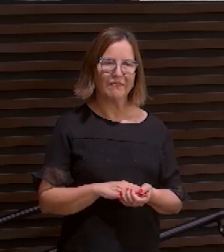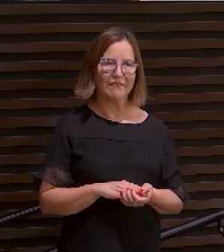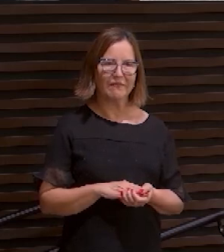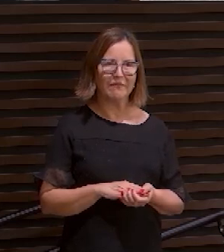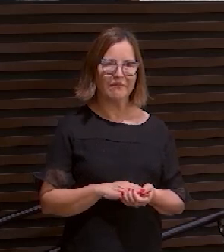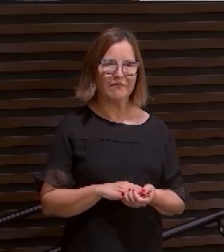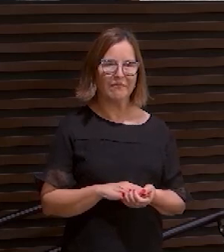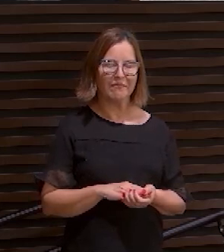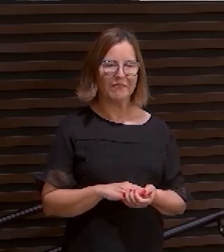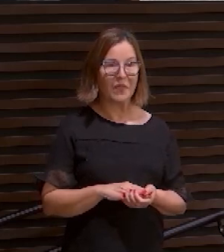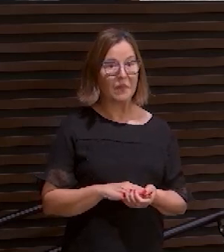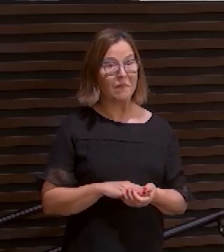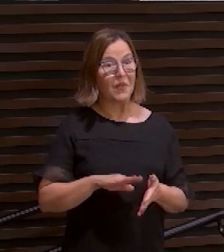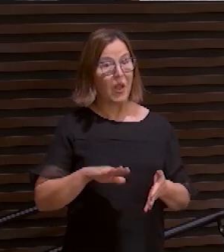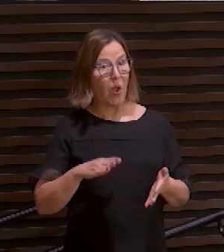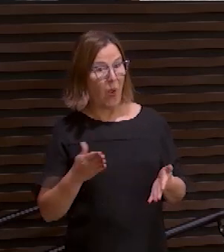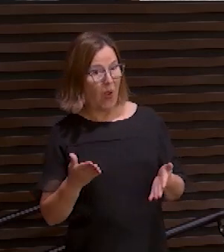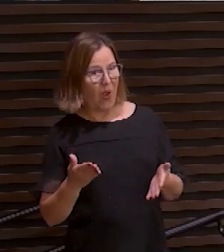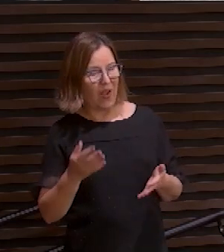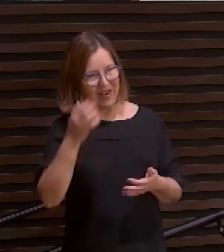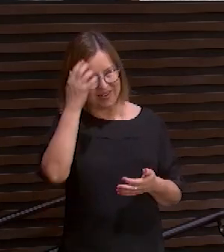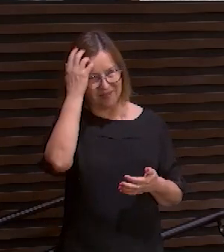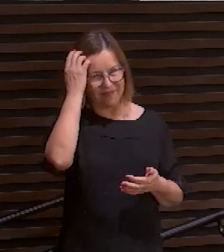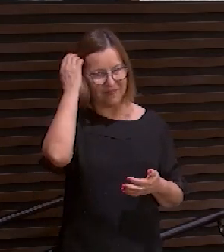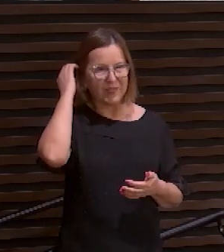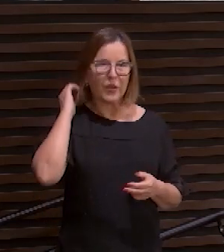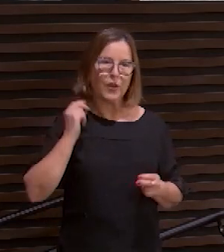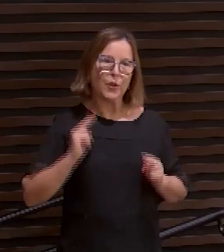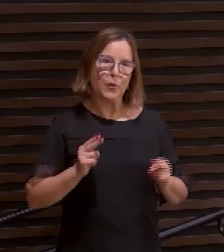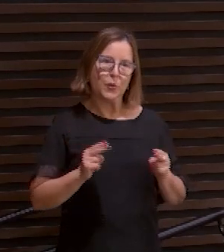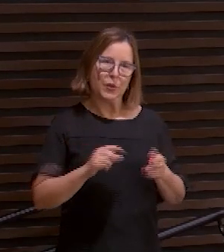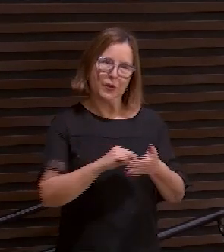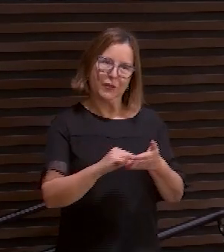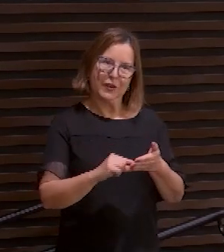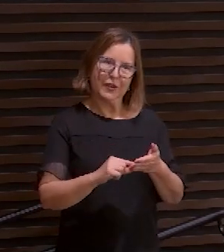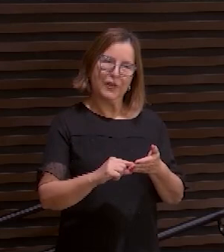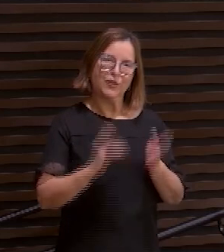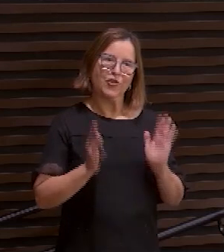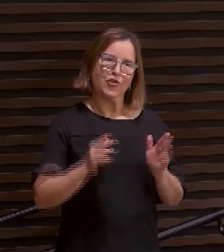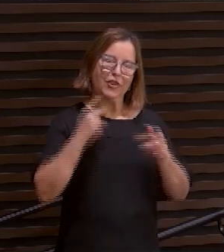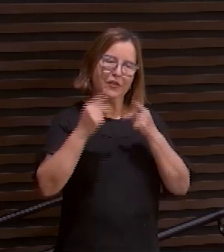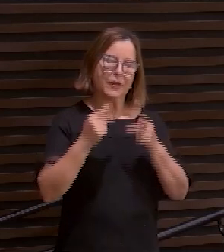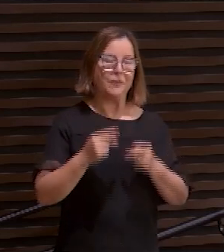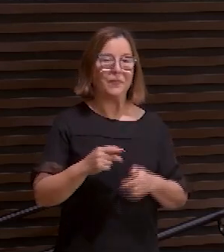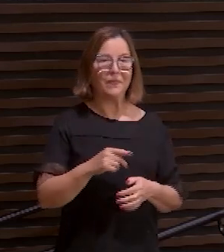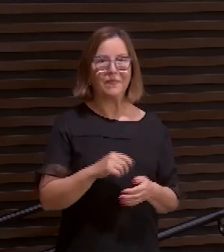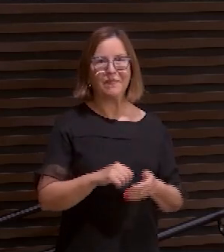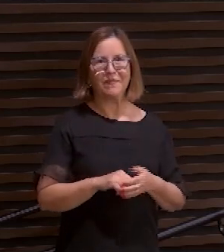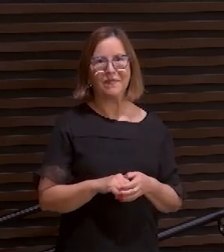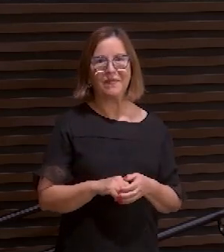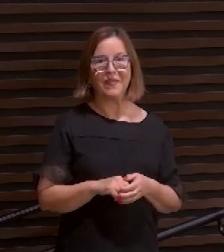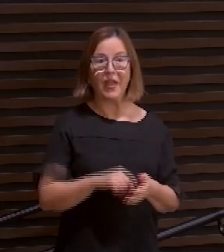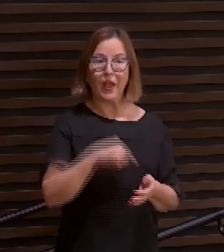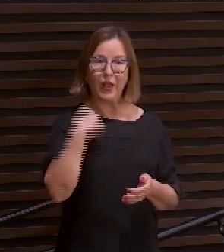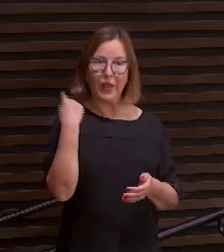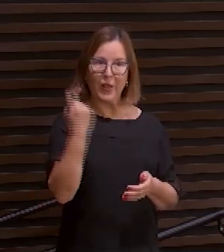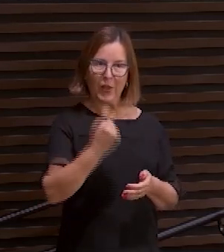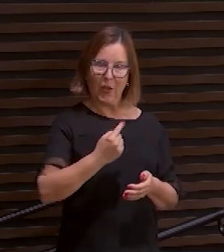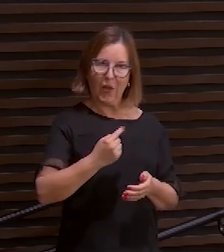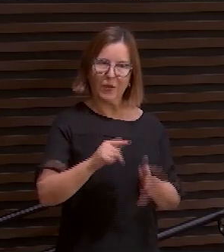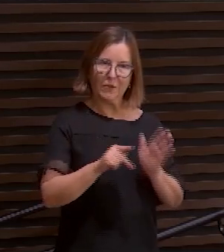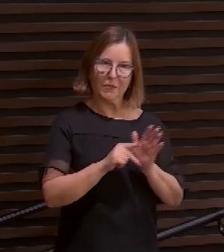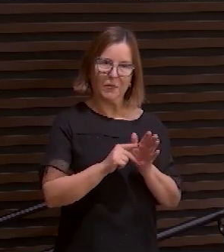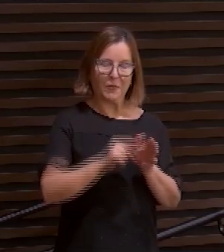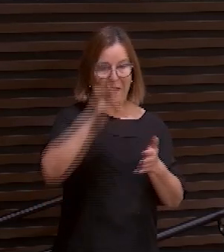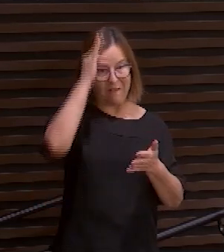Ora está ligando ao versículo anterior. Nós, entretanto, somos da fé para a conservação da